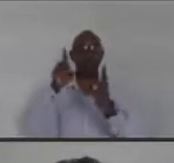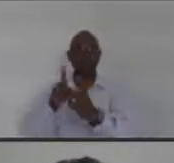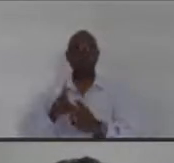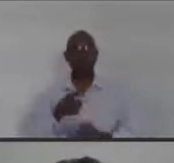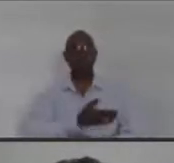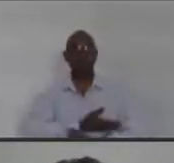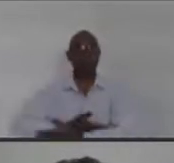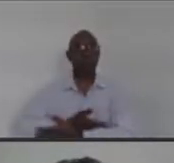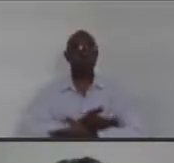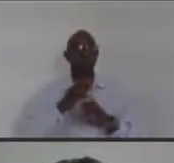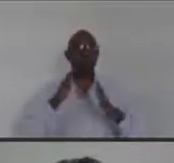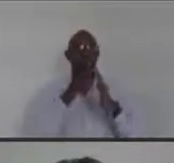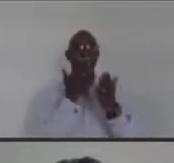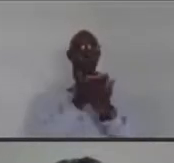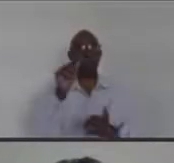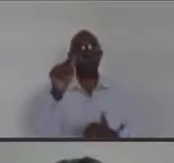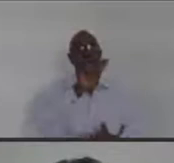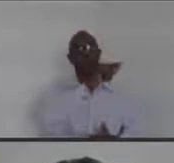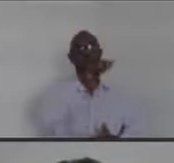Sumaré.